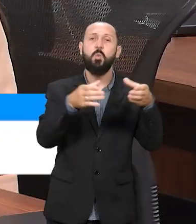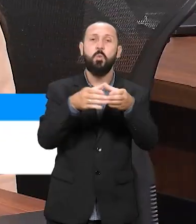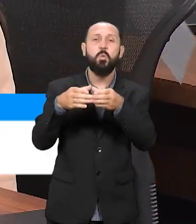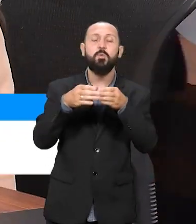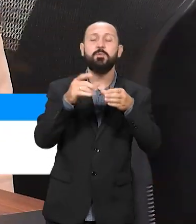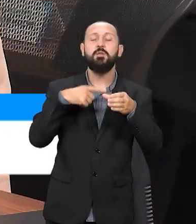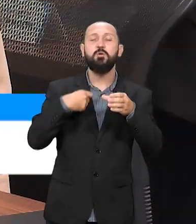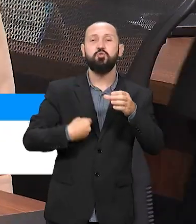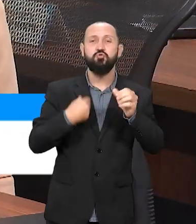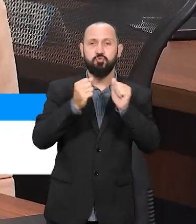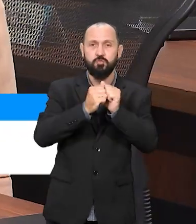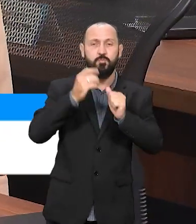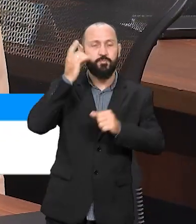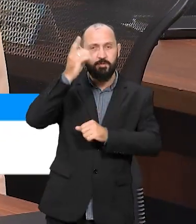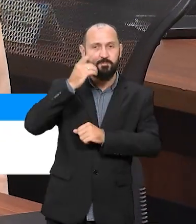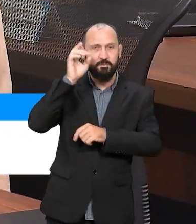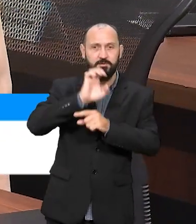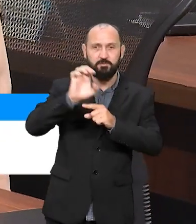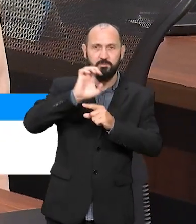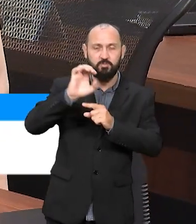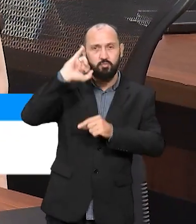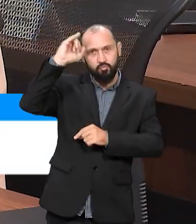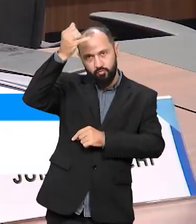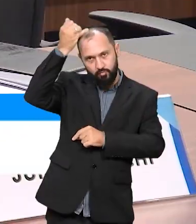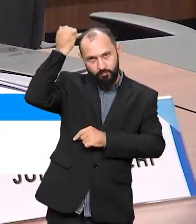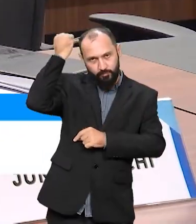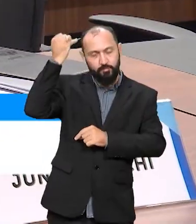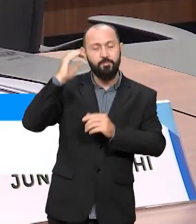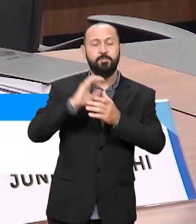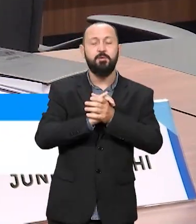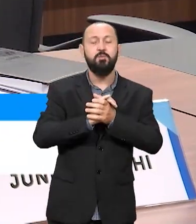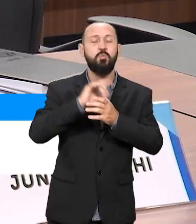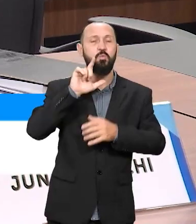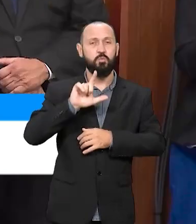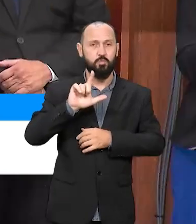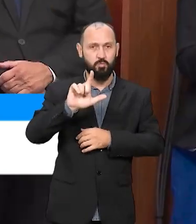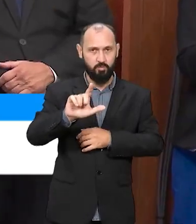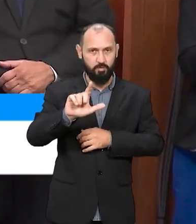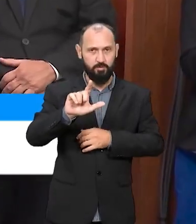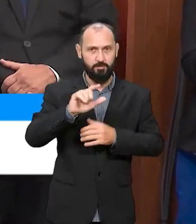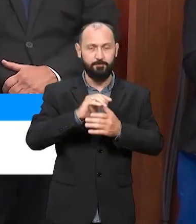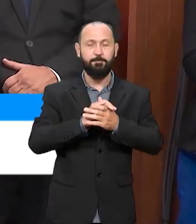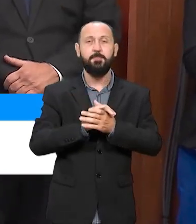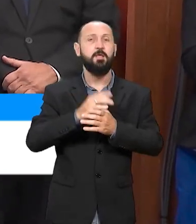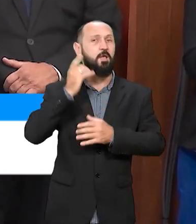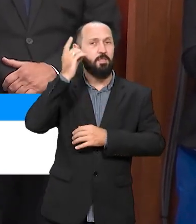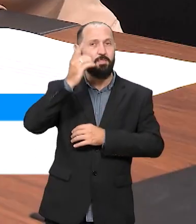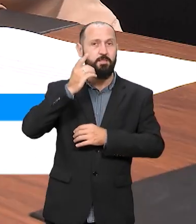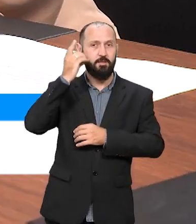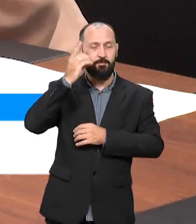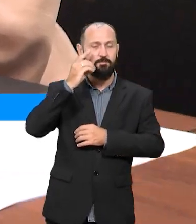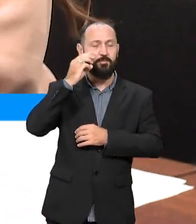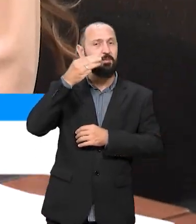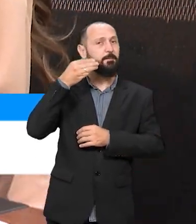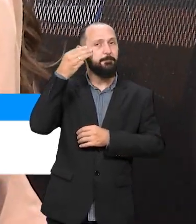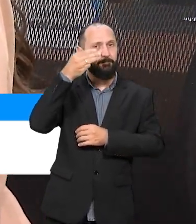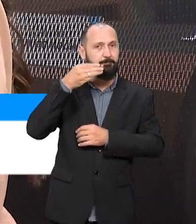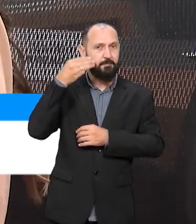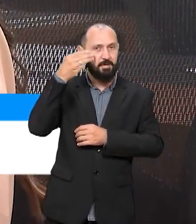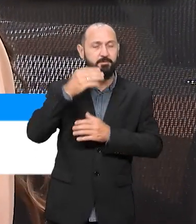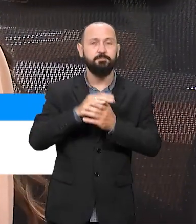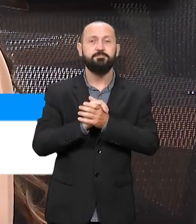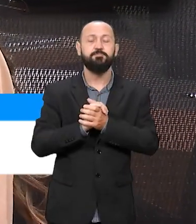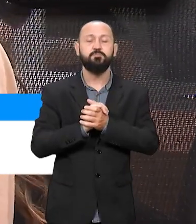Lemes a comissão é composta pelos deputados estaduais julianock do MDB Lucas de Lima do PDT e adaptada